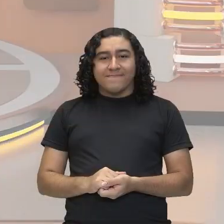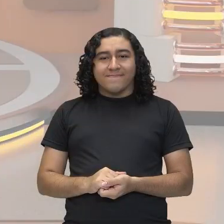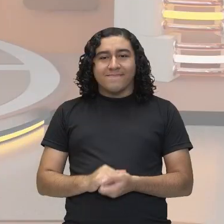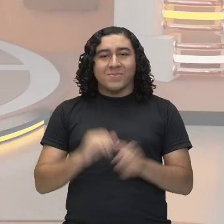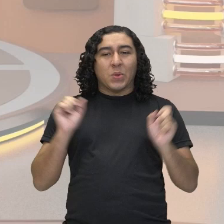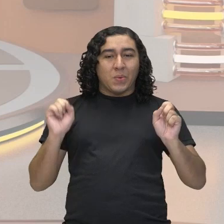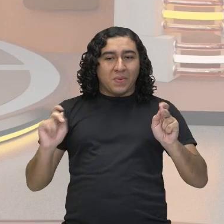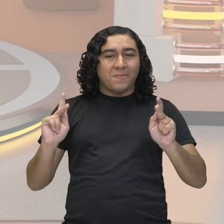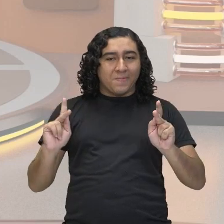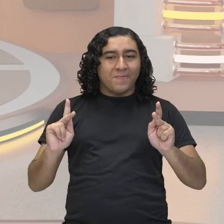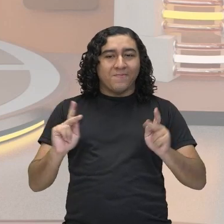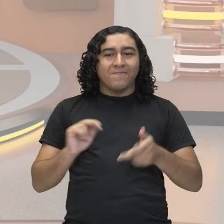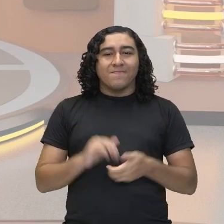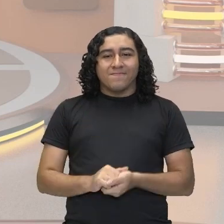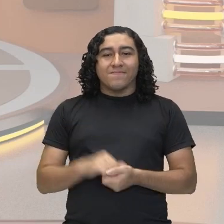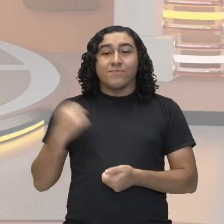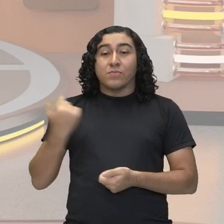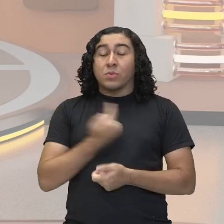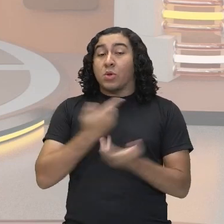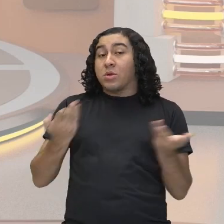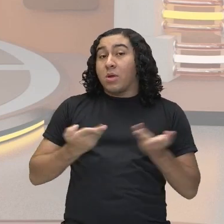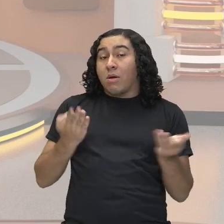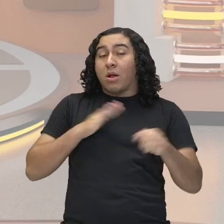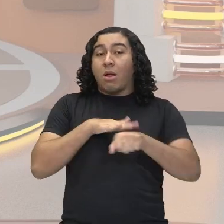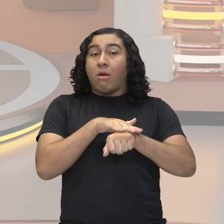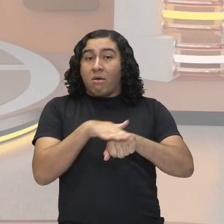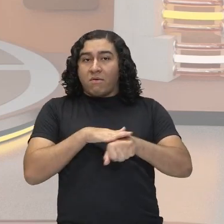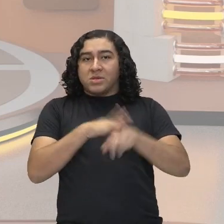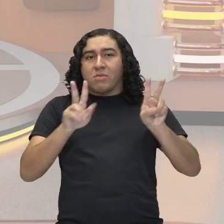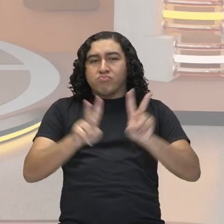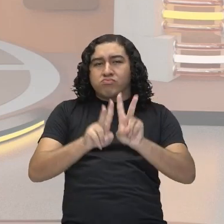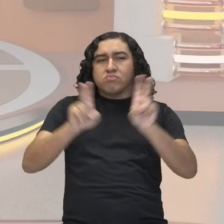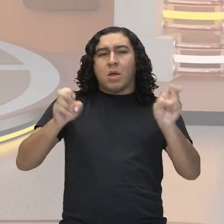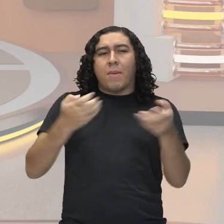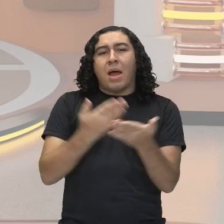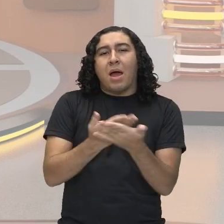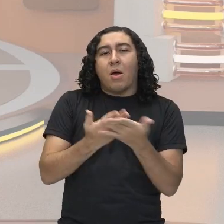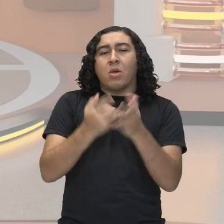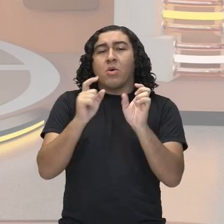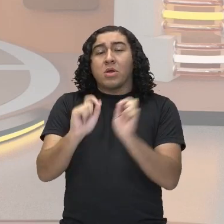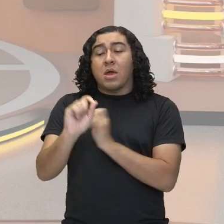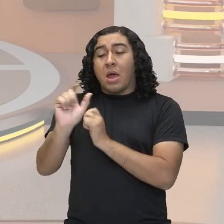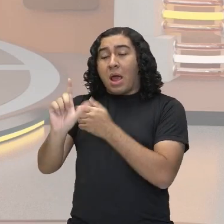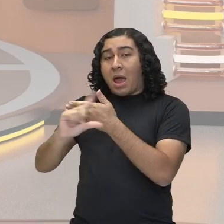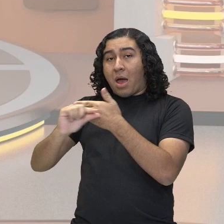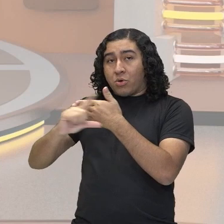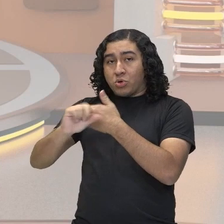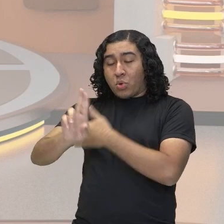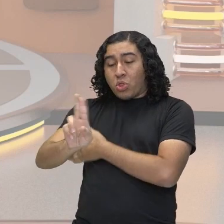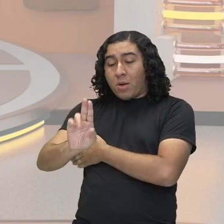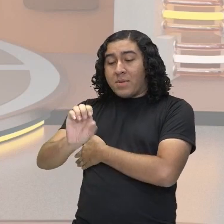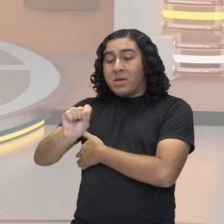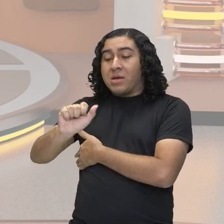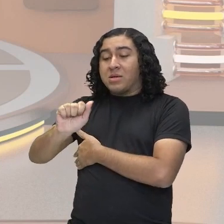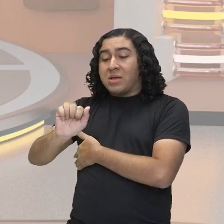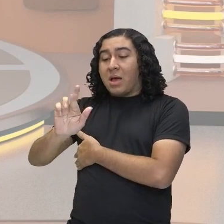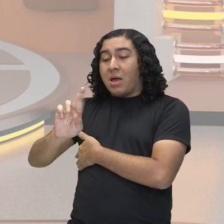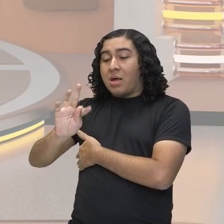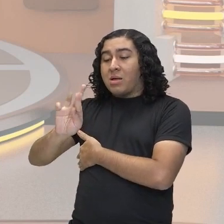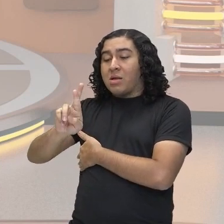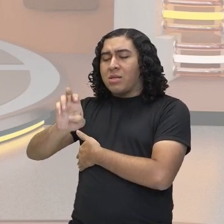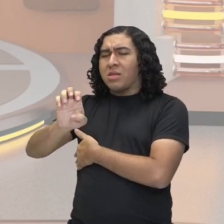Muito bem, pessoal. Nós vamos conversar agora nessa aula sobre Sartre. Olha só que coisa interessante,